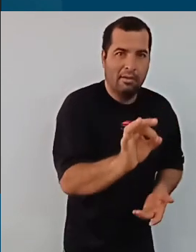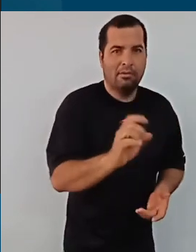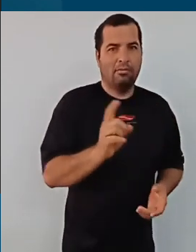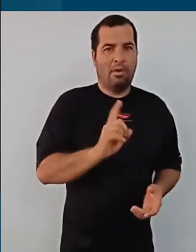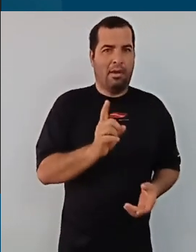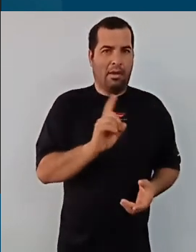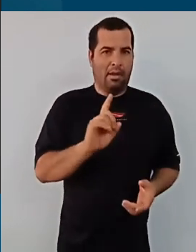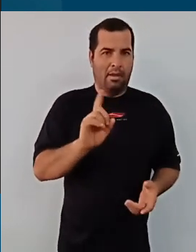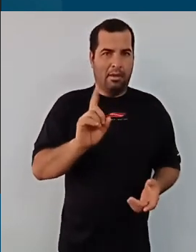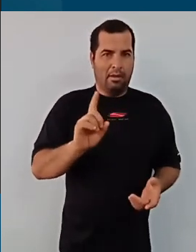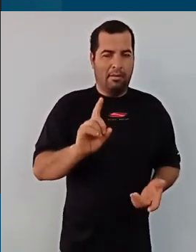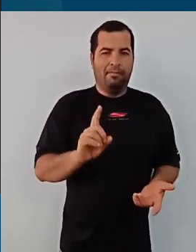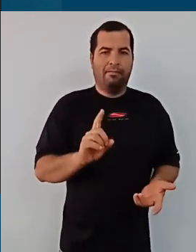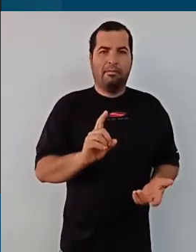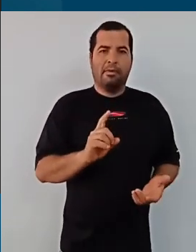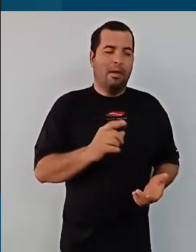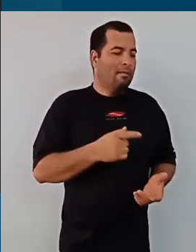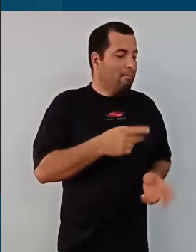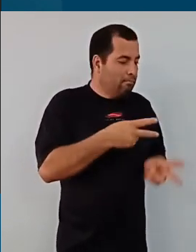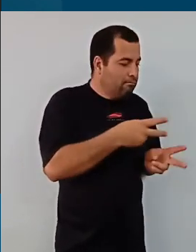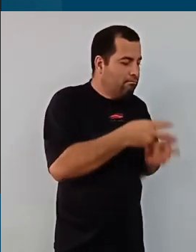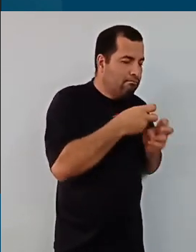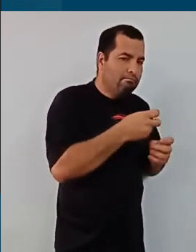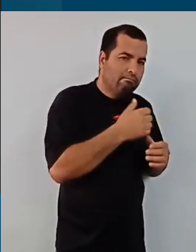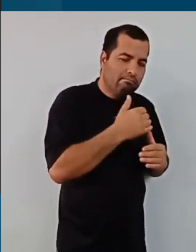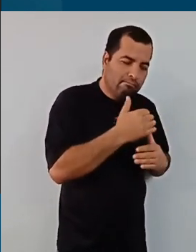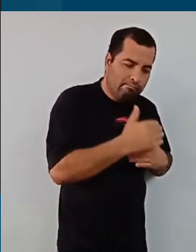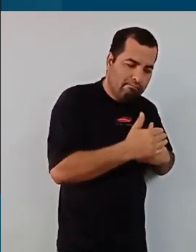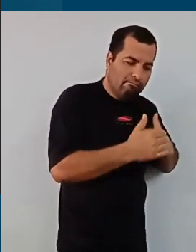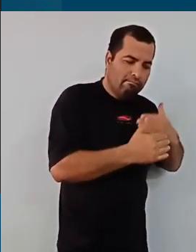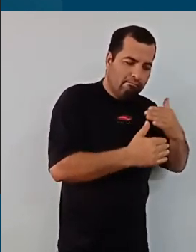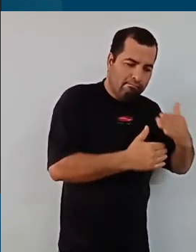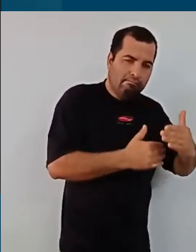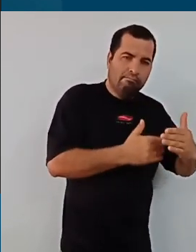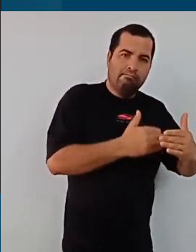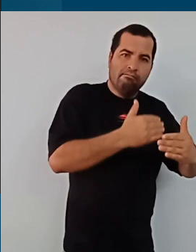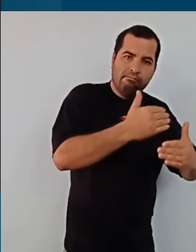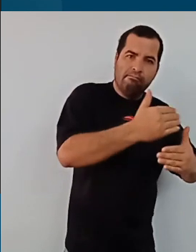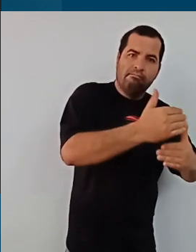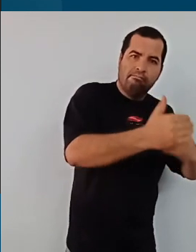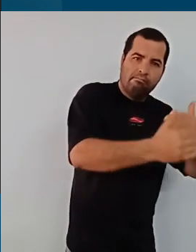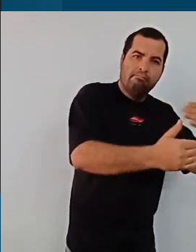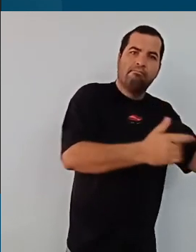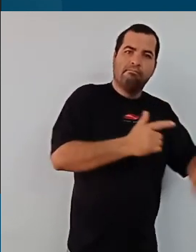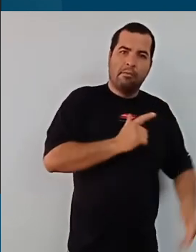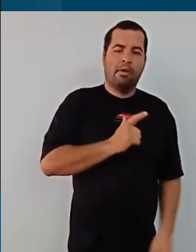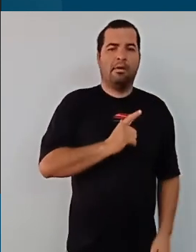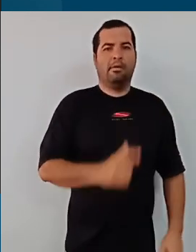mas para apreciar, colher evidências desse avanço.